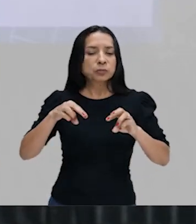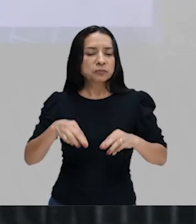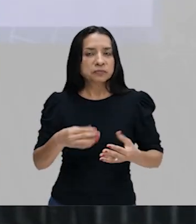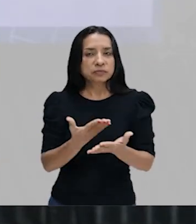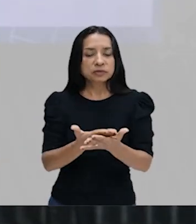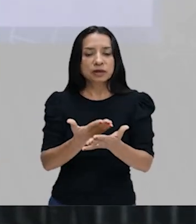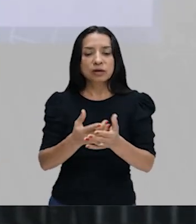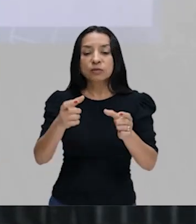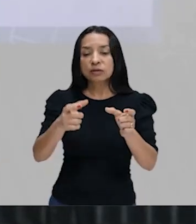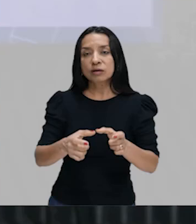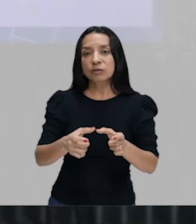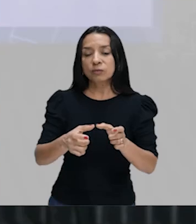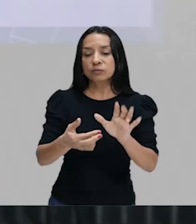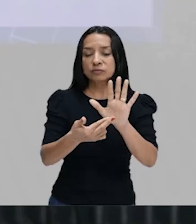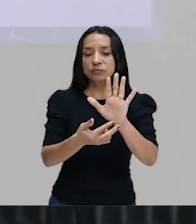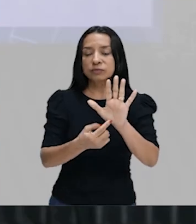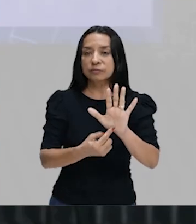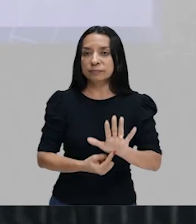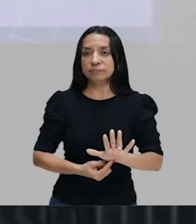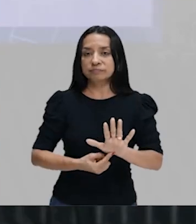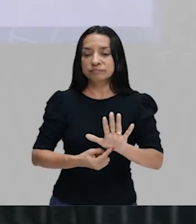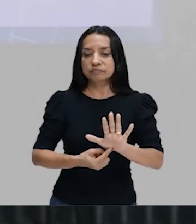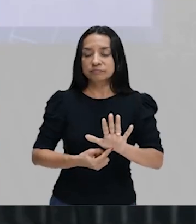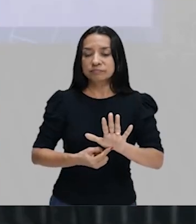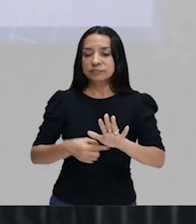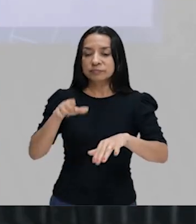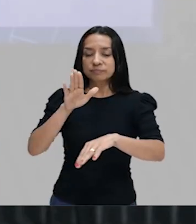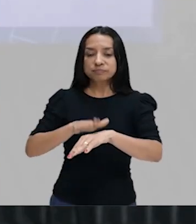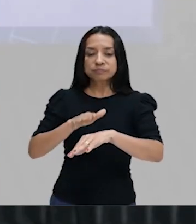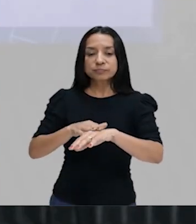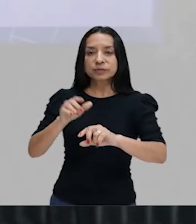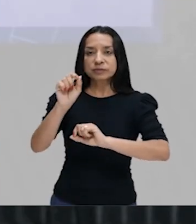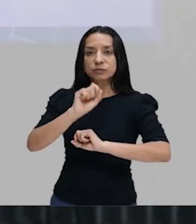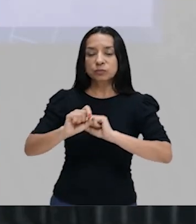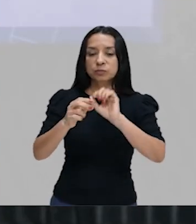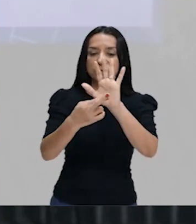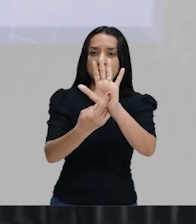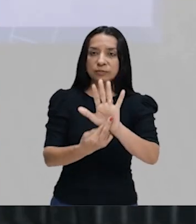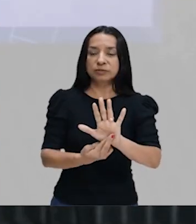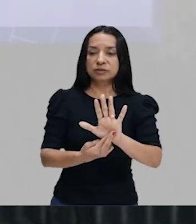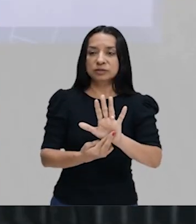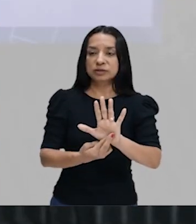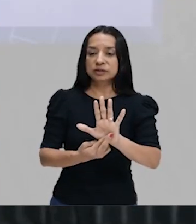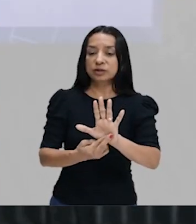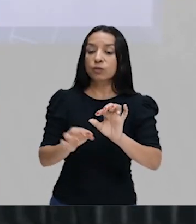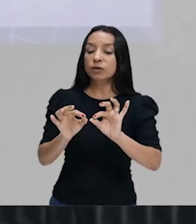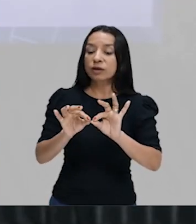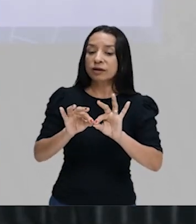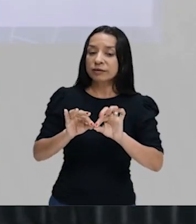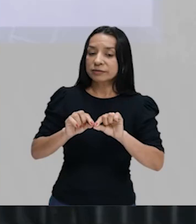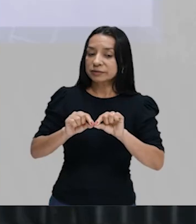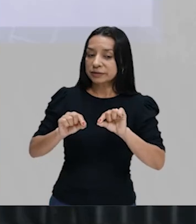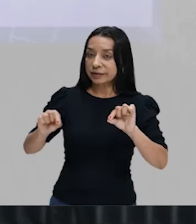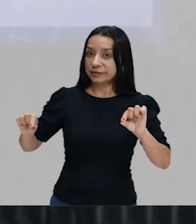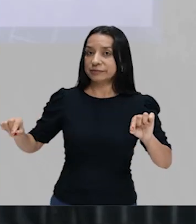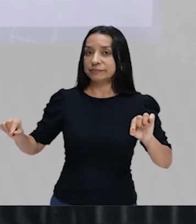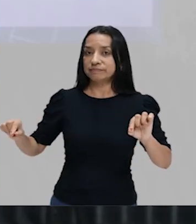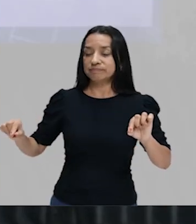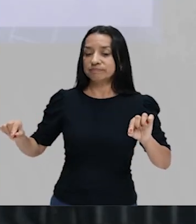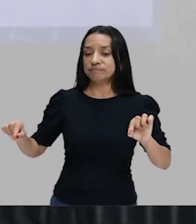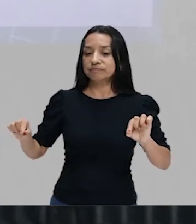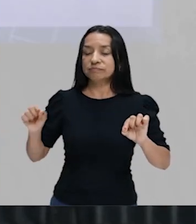aula, né, onde nós vamos apresentar para você a chamada representação gráfica. Olha só.